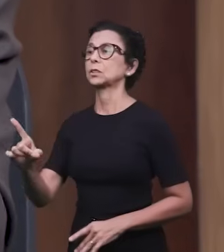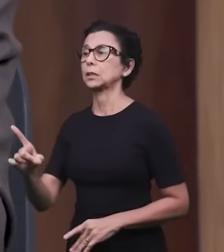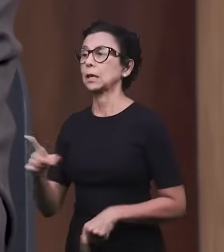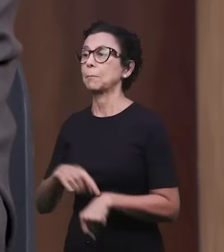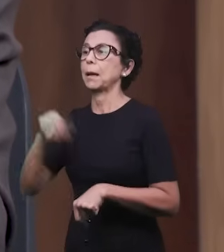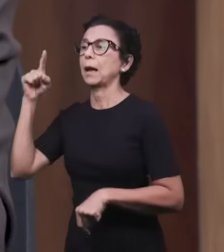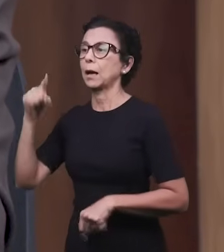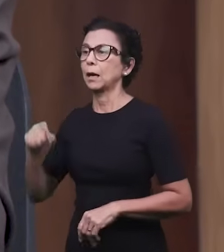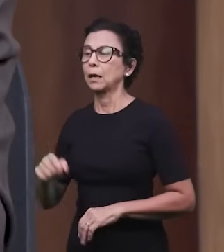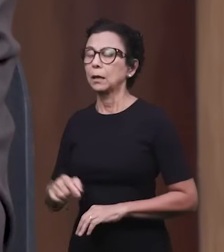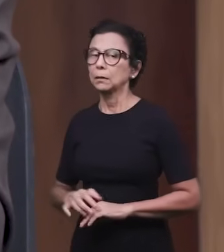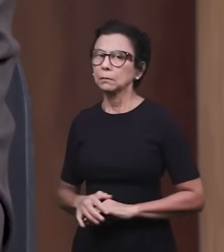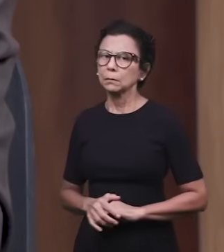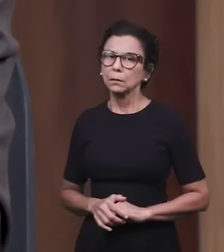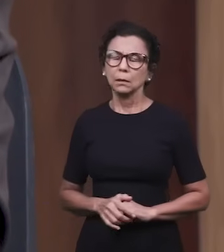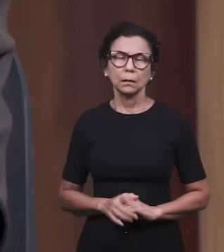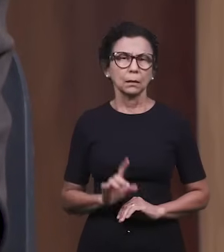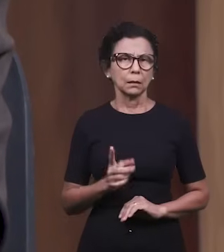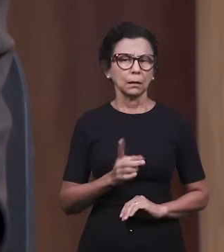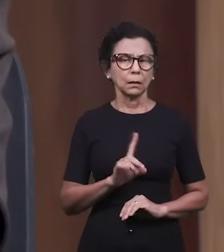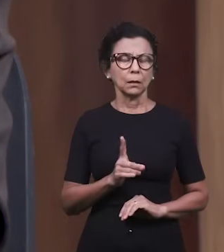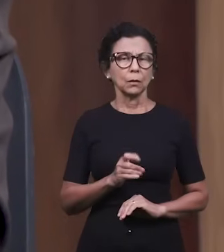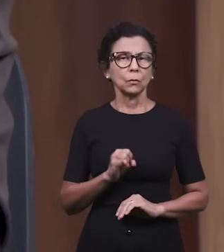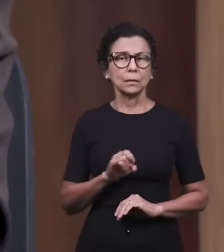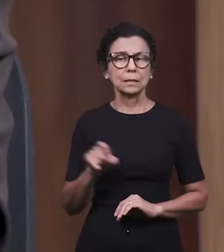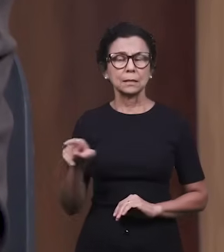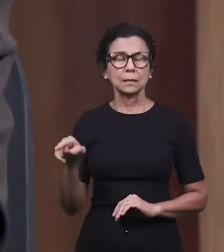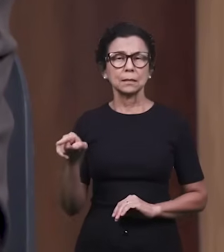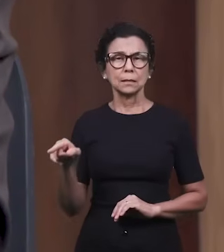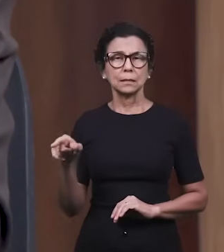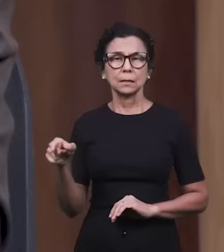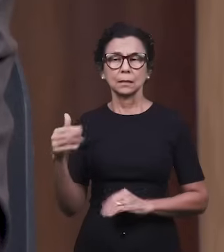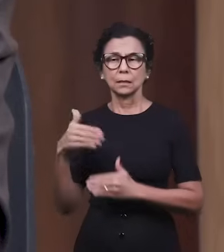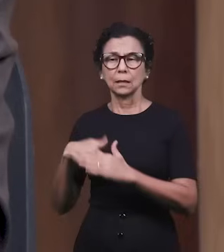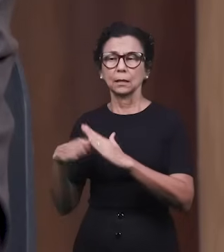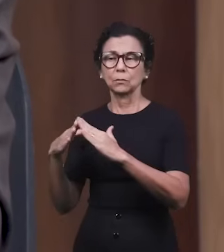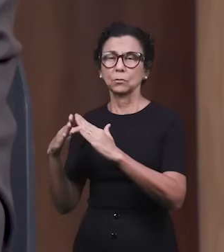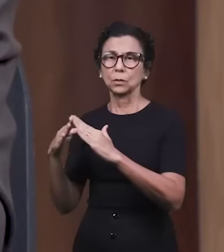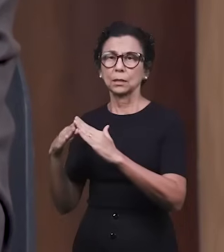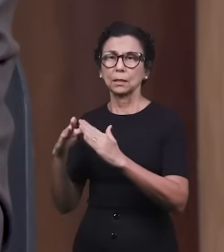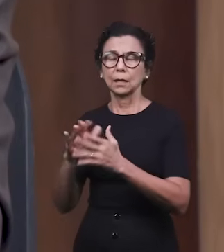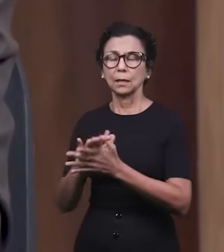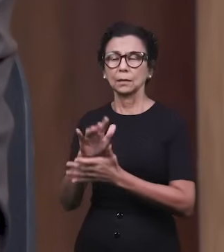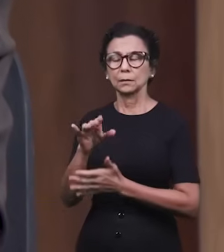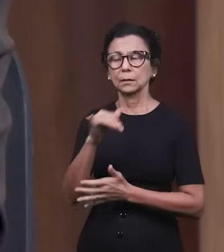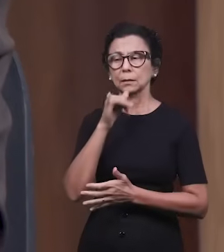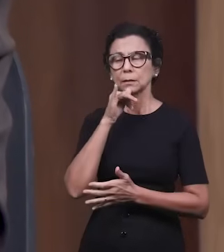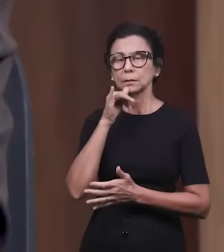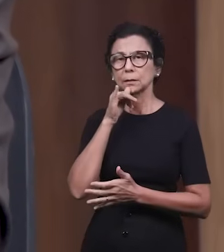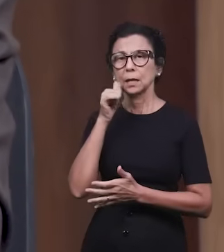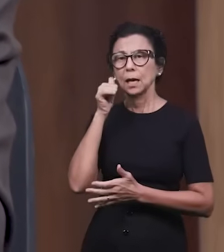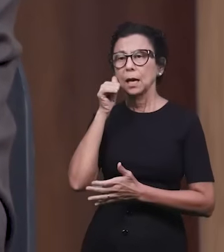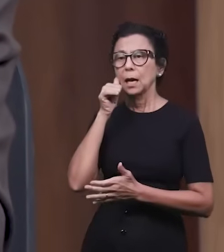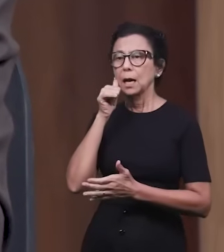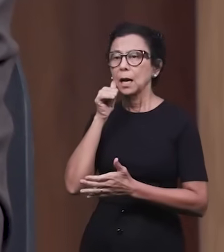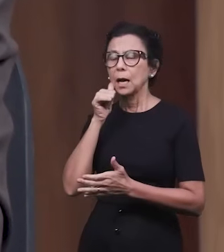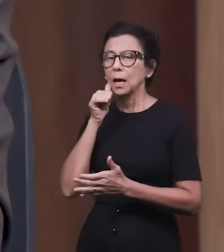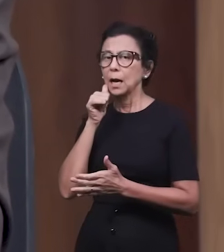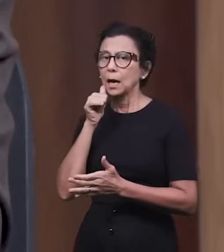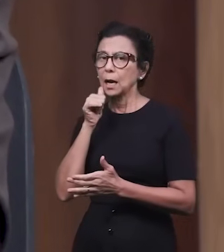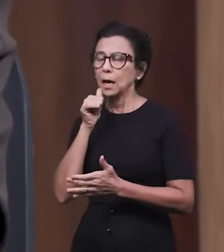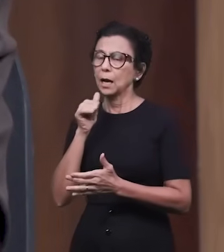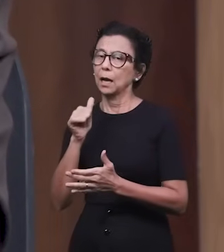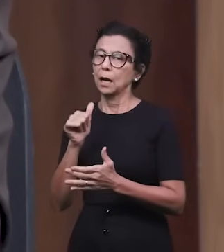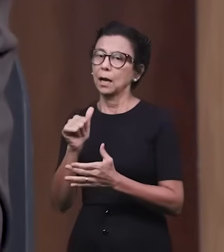vai estar na casa, se tratar de uma pessoa que o esposo, por exemplo, de uma irmã, né, que não é crente